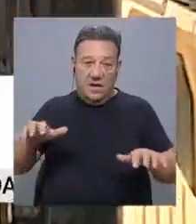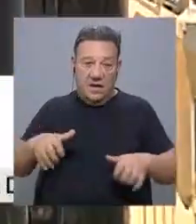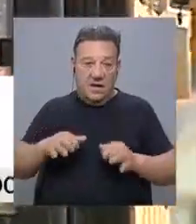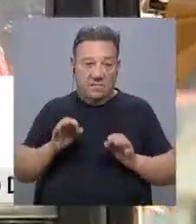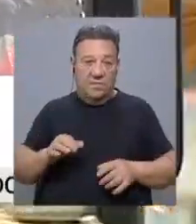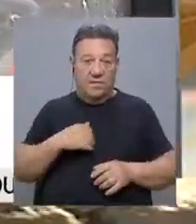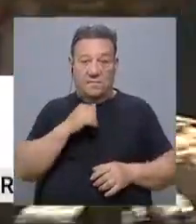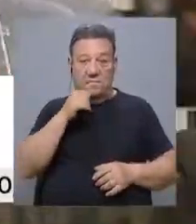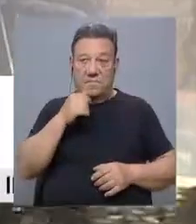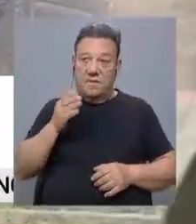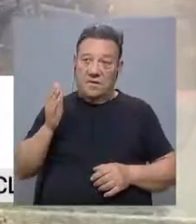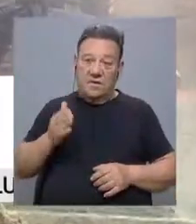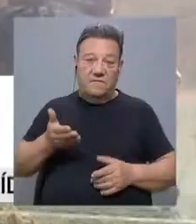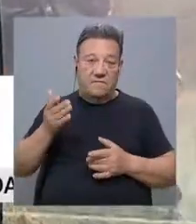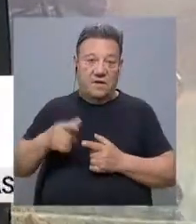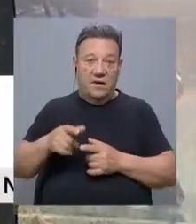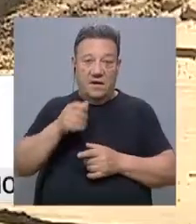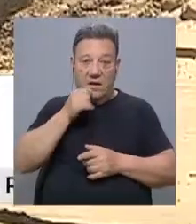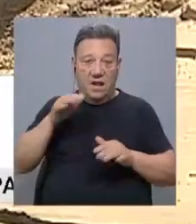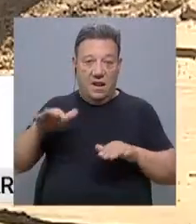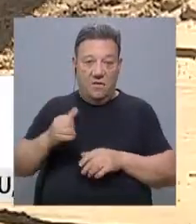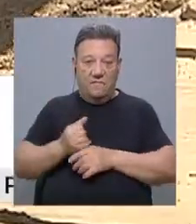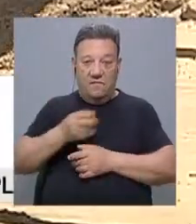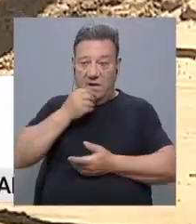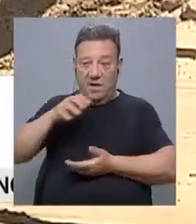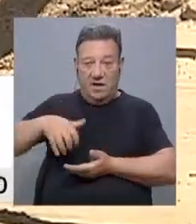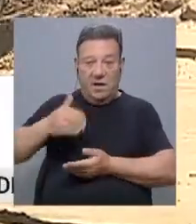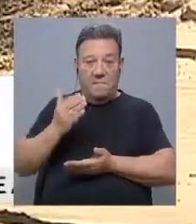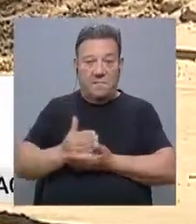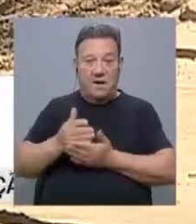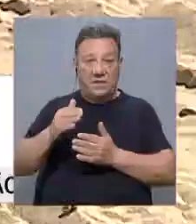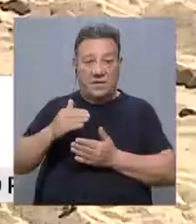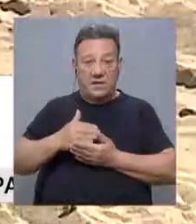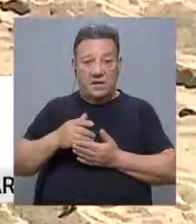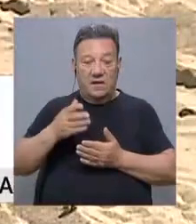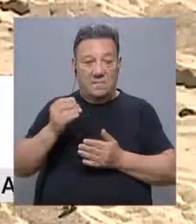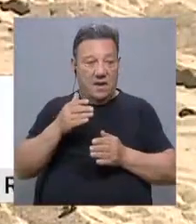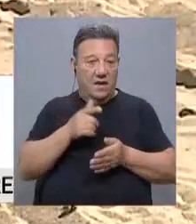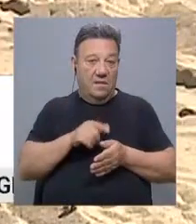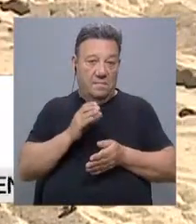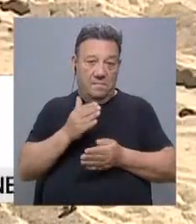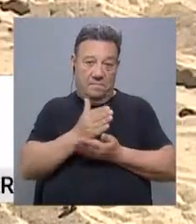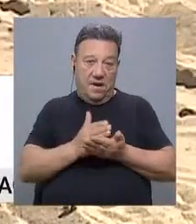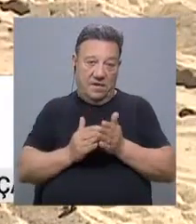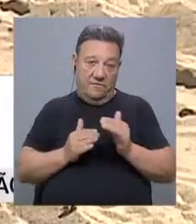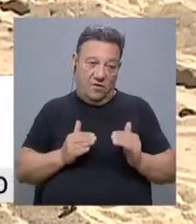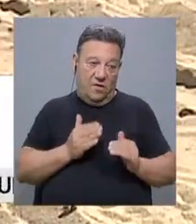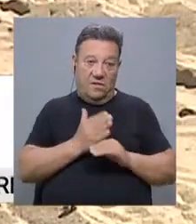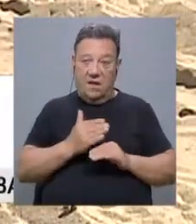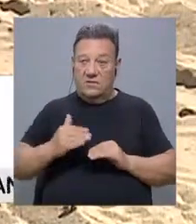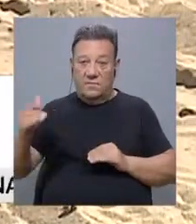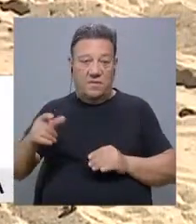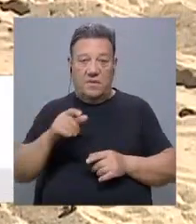tivermos as dragagens da Lagoa de Óbidos feitas desde a parte inferior até à parte superior, vamos ter este